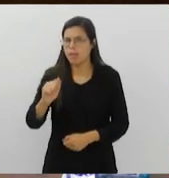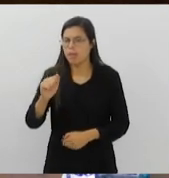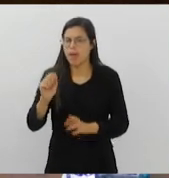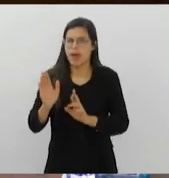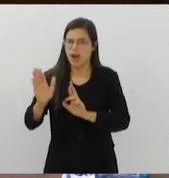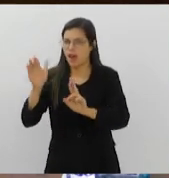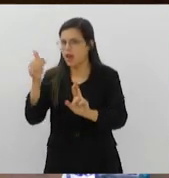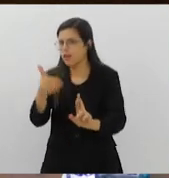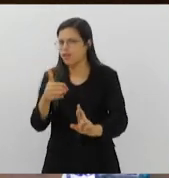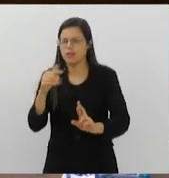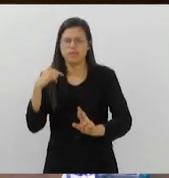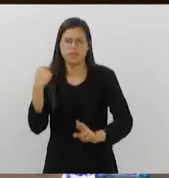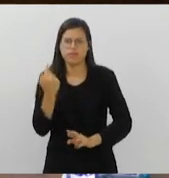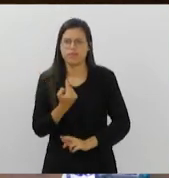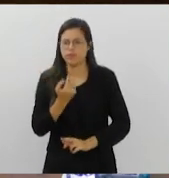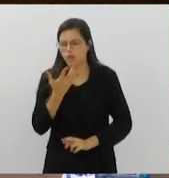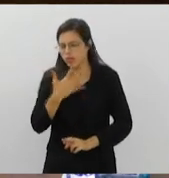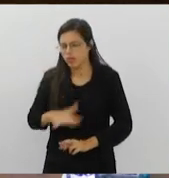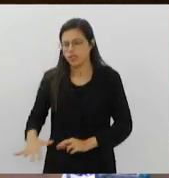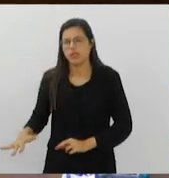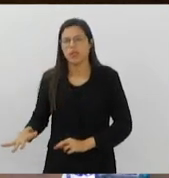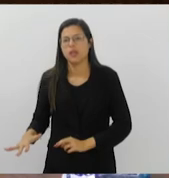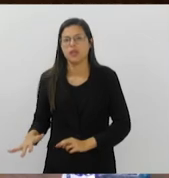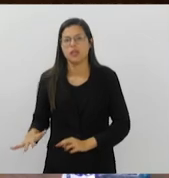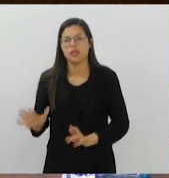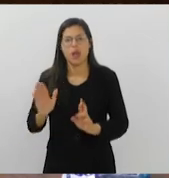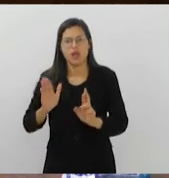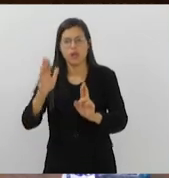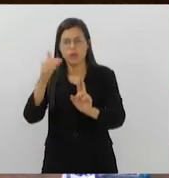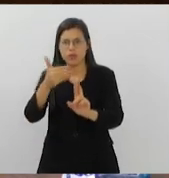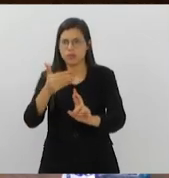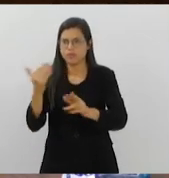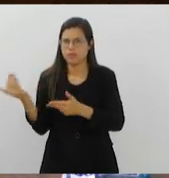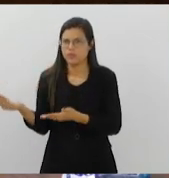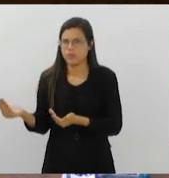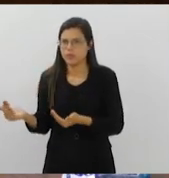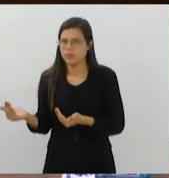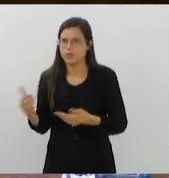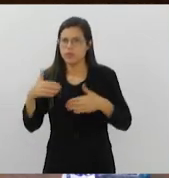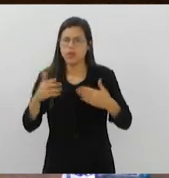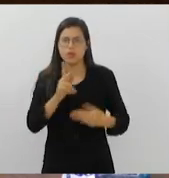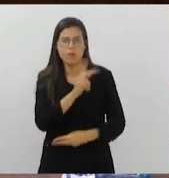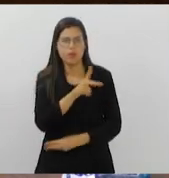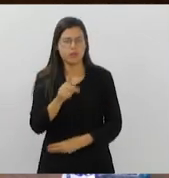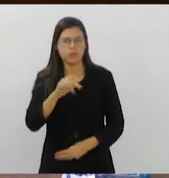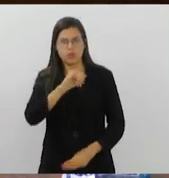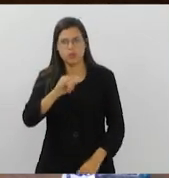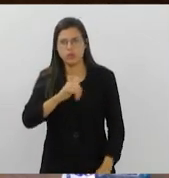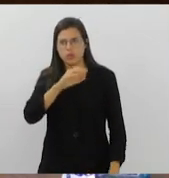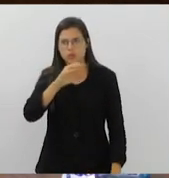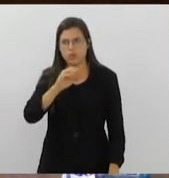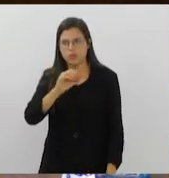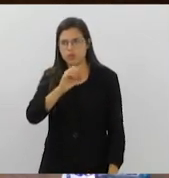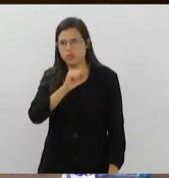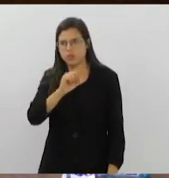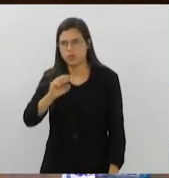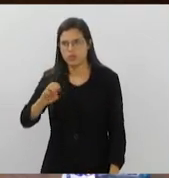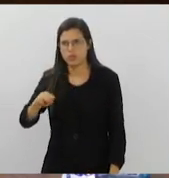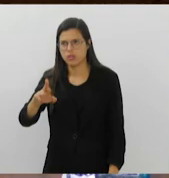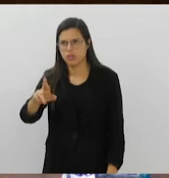nossas meninas, referência para nossa juventude. Então, professor Josemar, quero parabenizar o